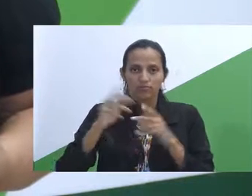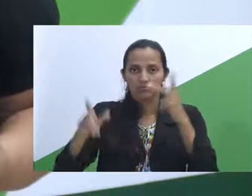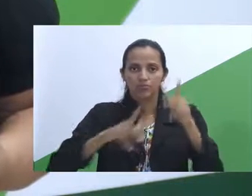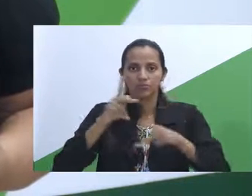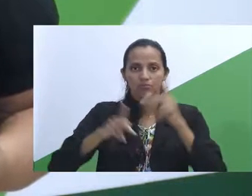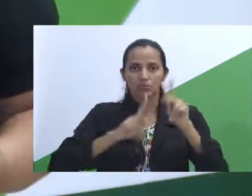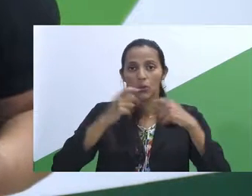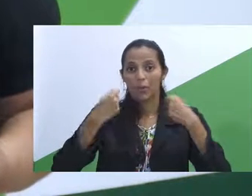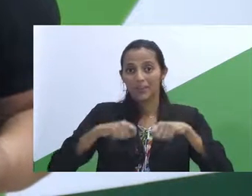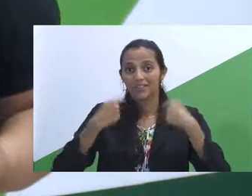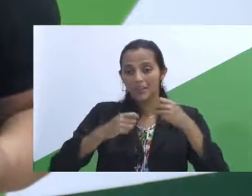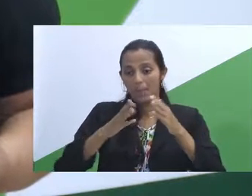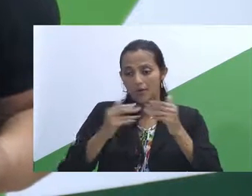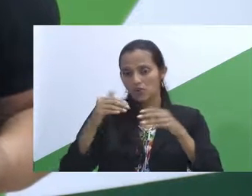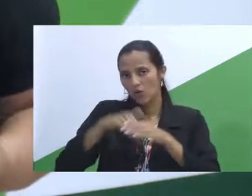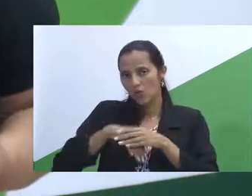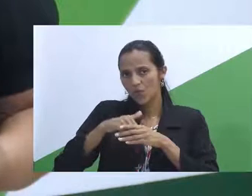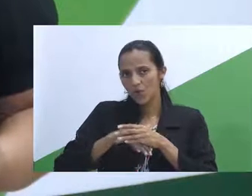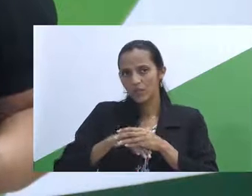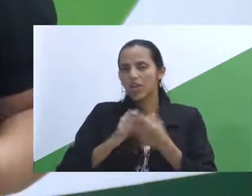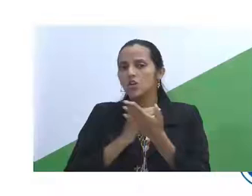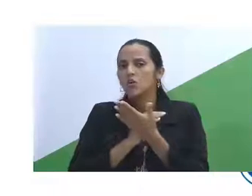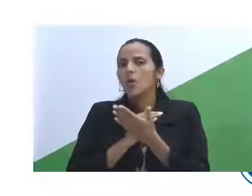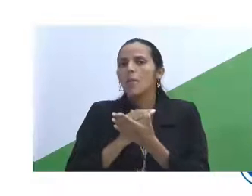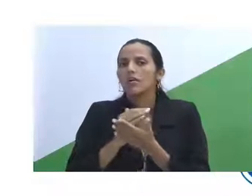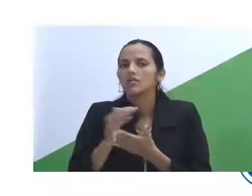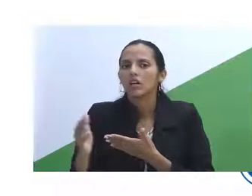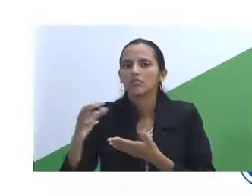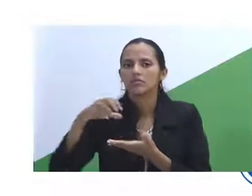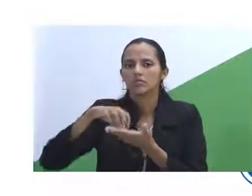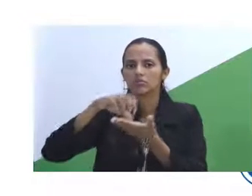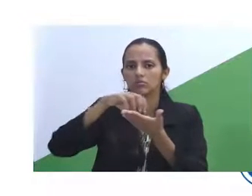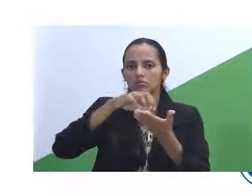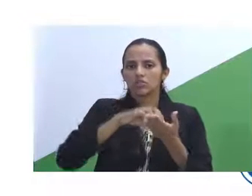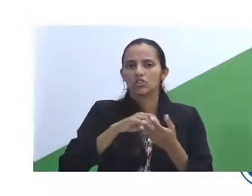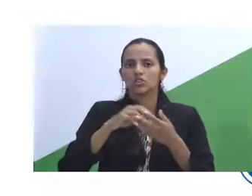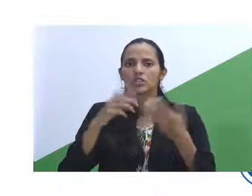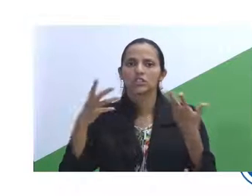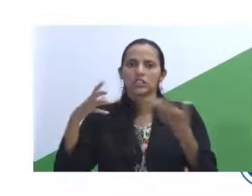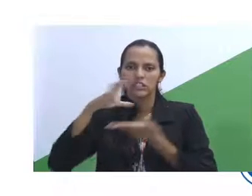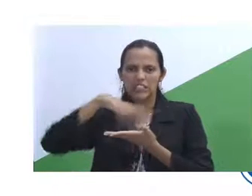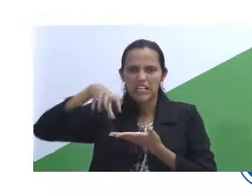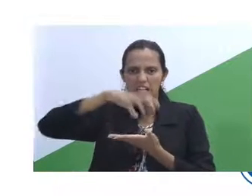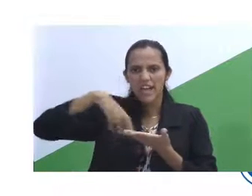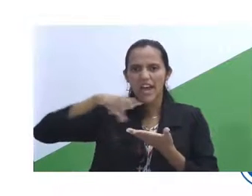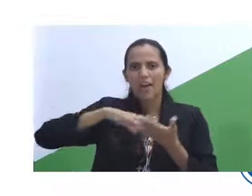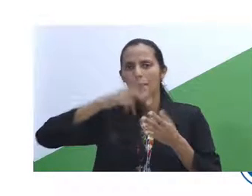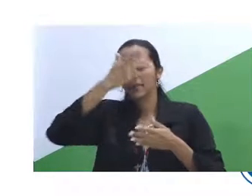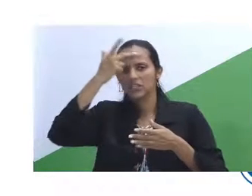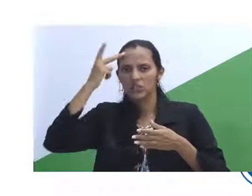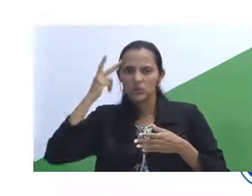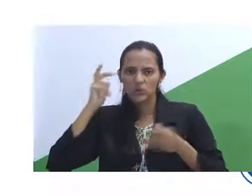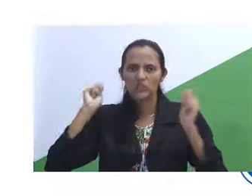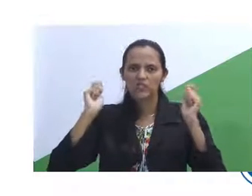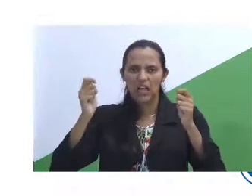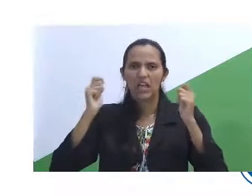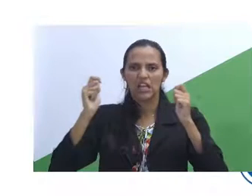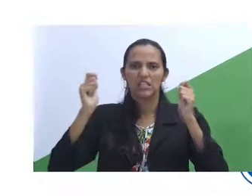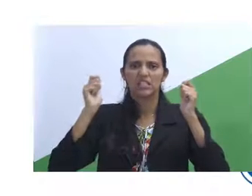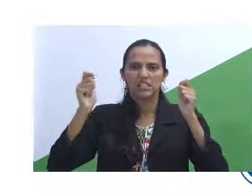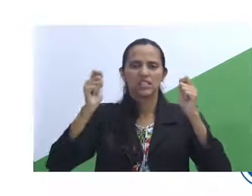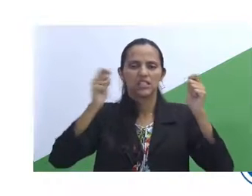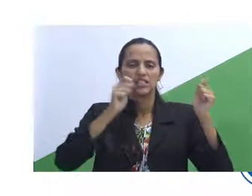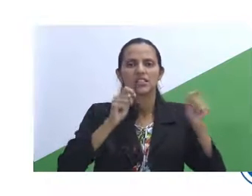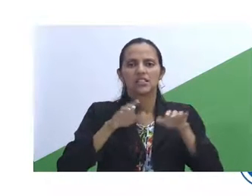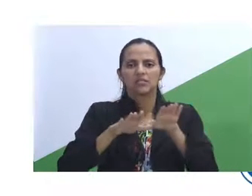agora, a gente vai ver manifestos começando a estourar, então, no Brasil, e, claro, Vargas não vai querer deixar o poder